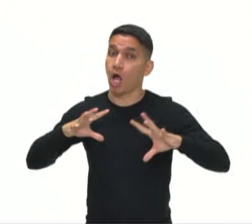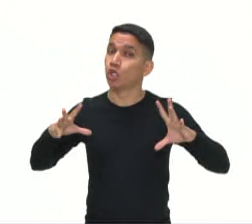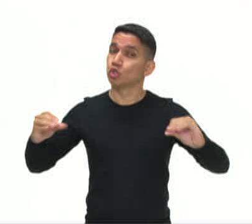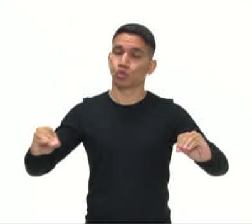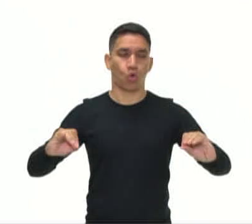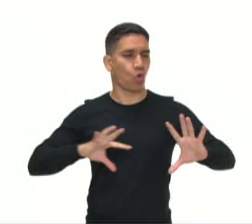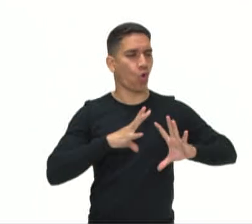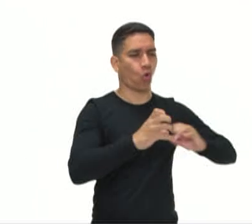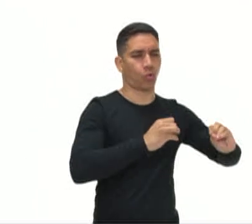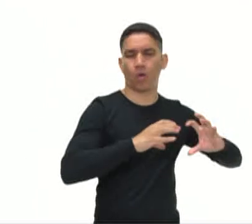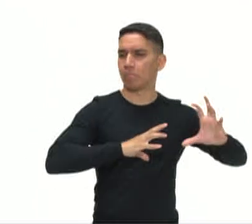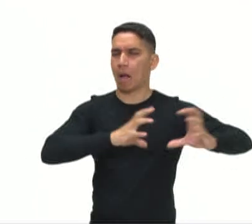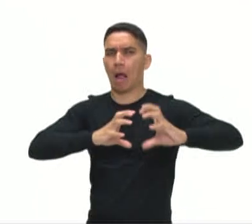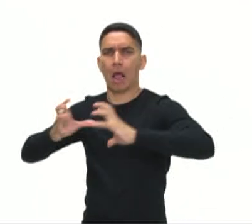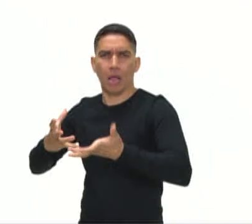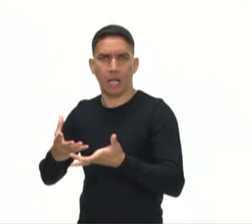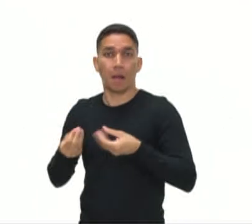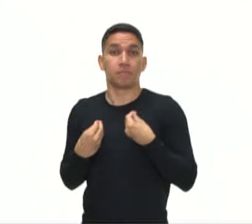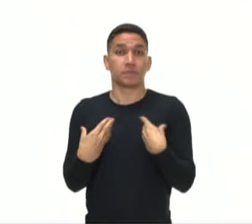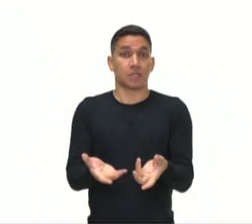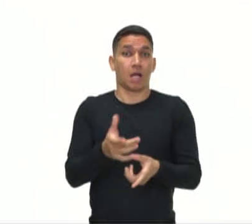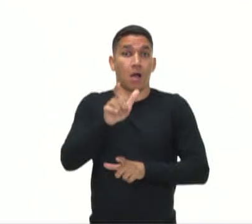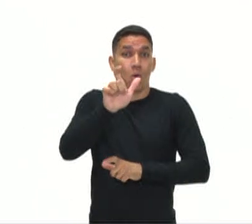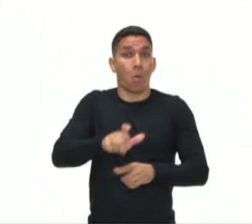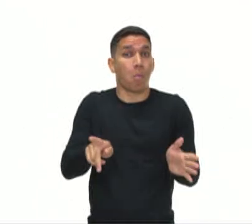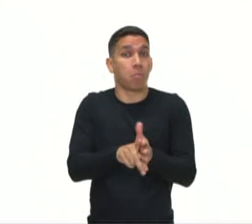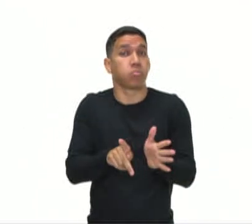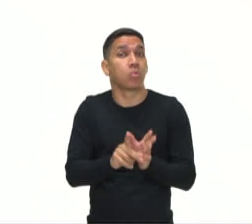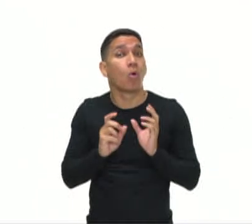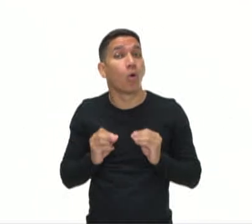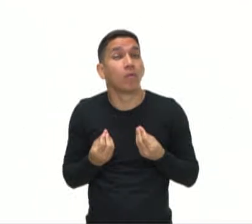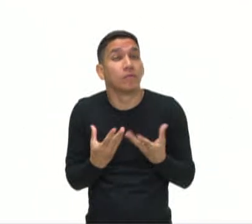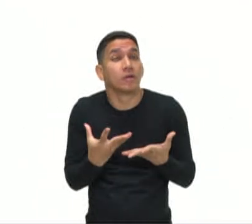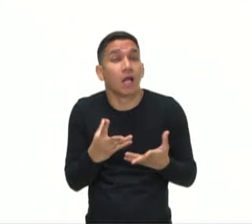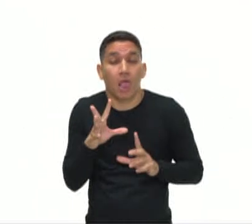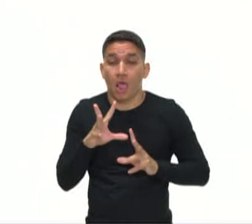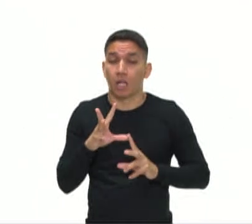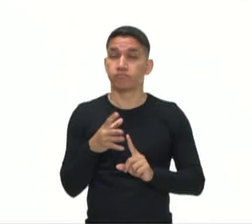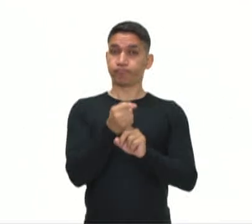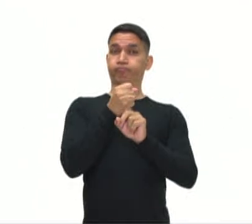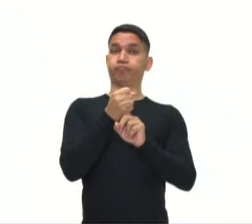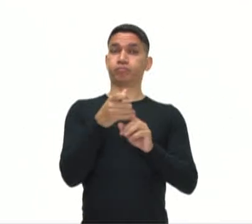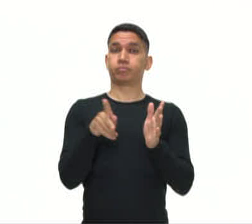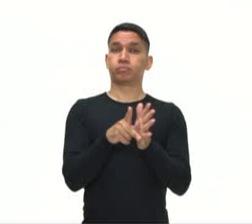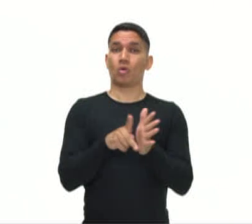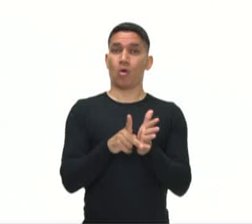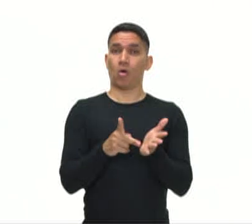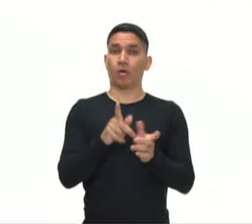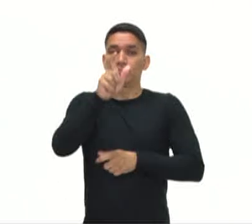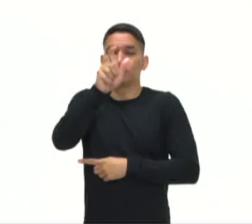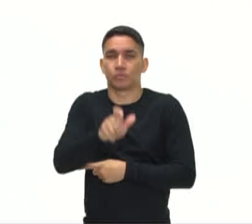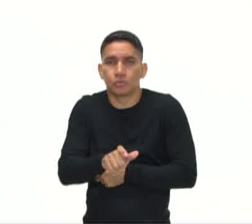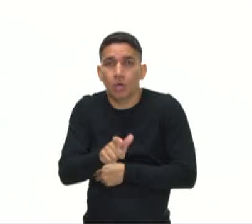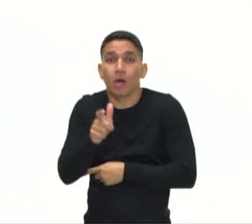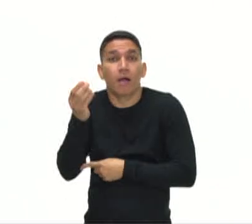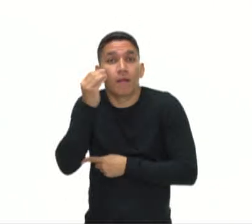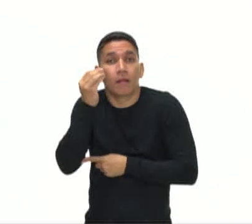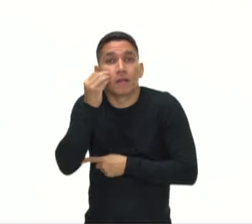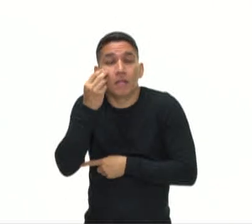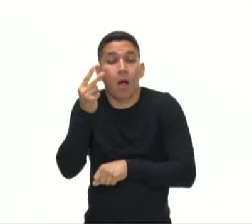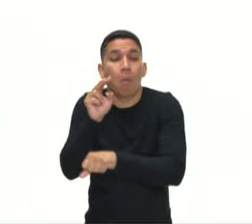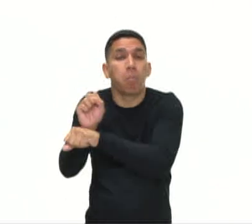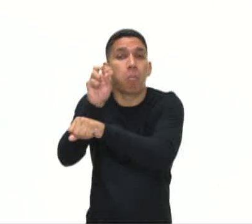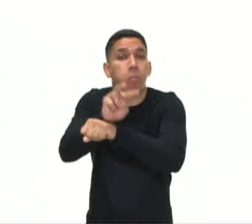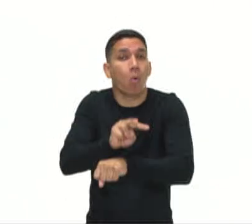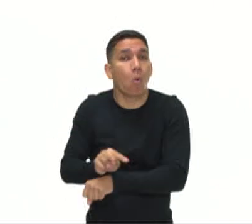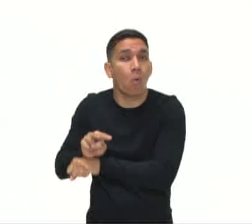plenos poderes ao Estado, renunciando à sua liberdade para proteger a sua vida, levado pela razão.